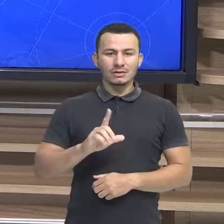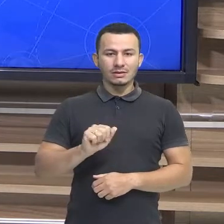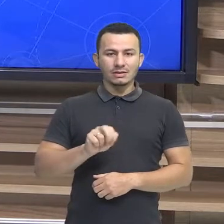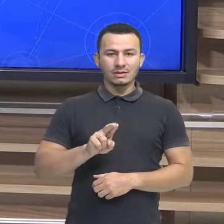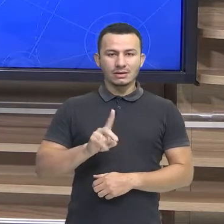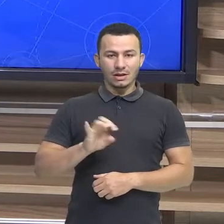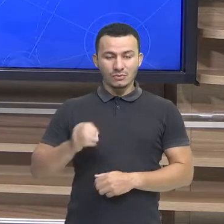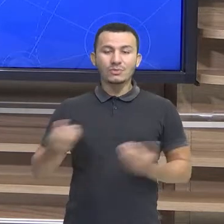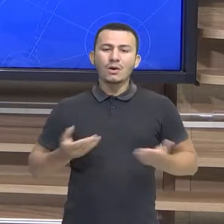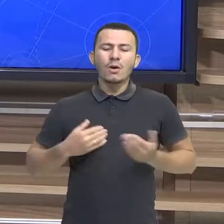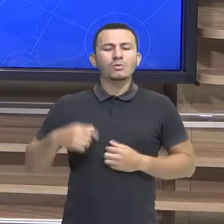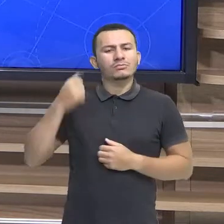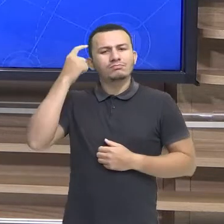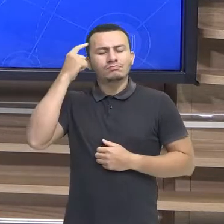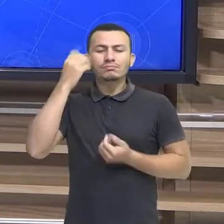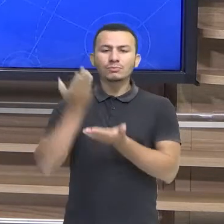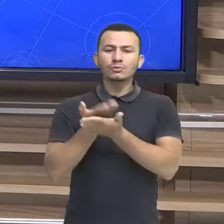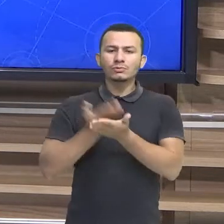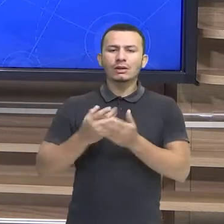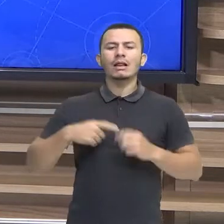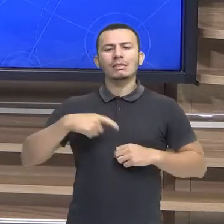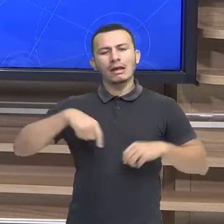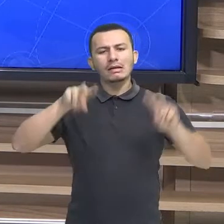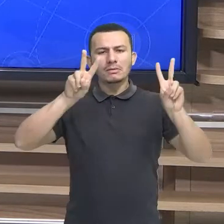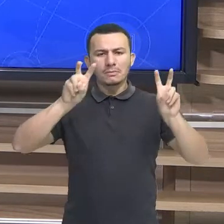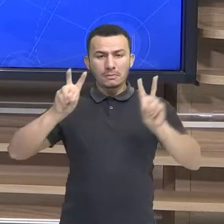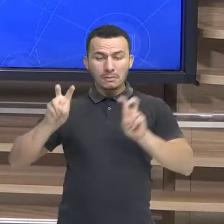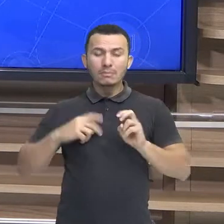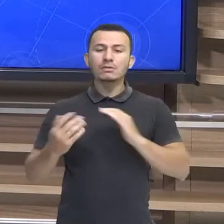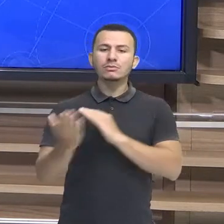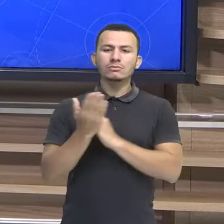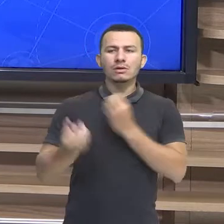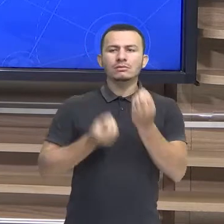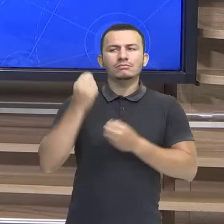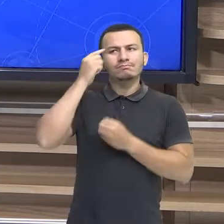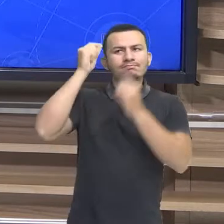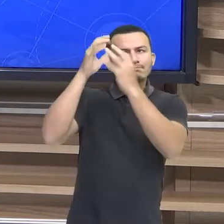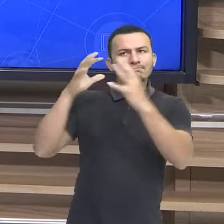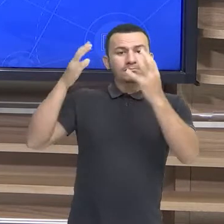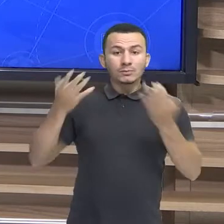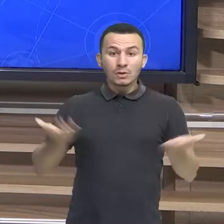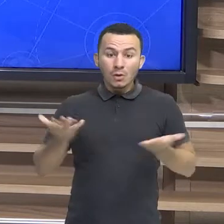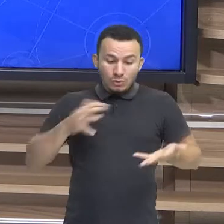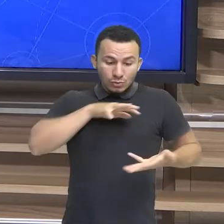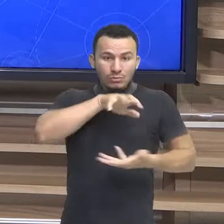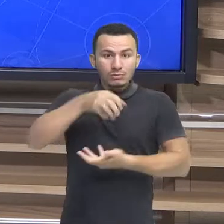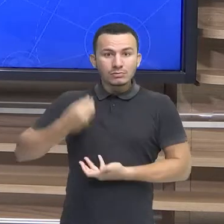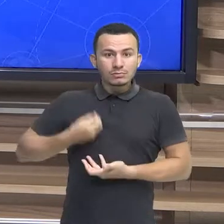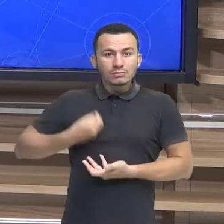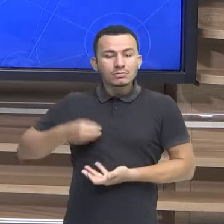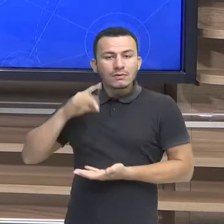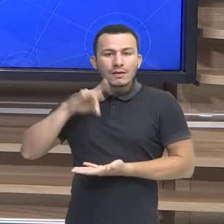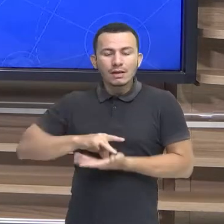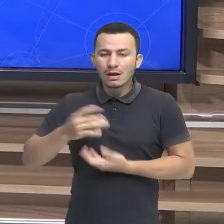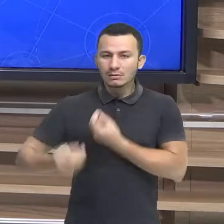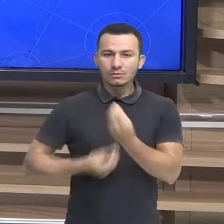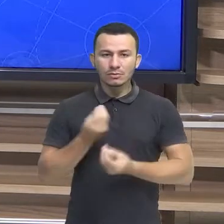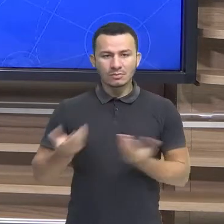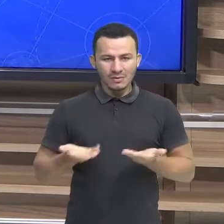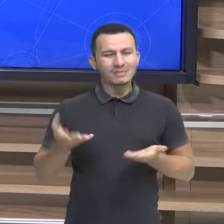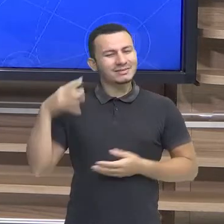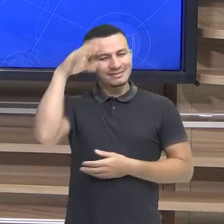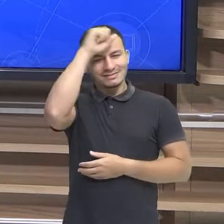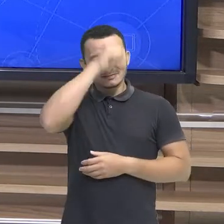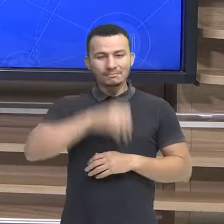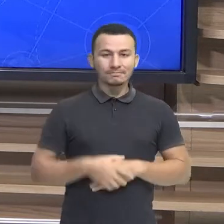refletir um pouco, a respeito de alguns temas aí que vai nos ajudar a pensar o mundo de hoje, a nossa realidade que nós vivemos.